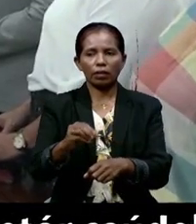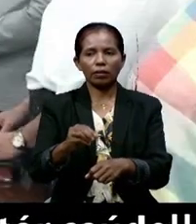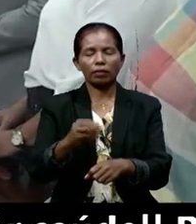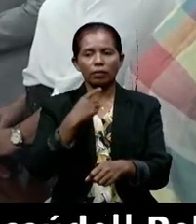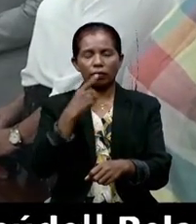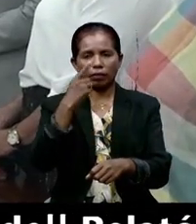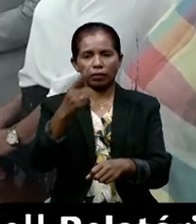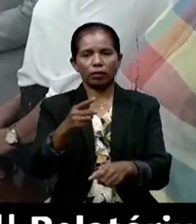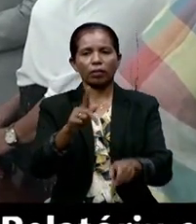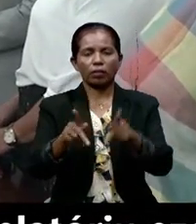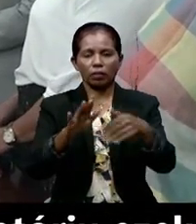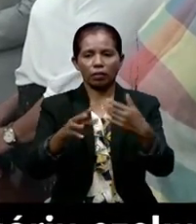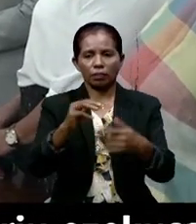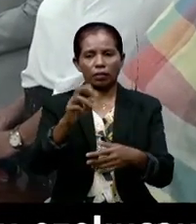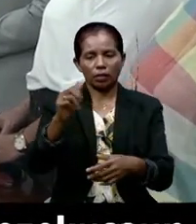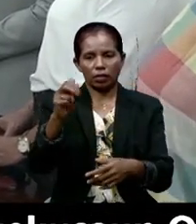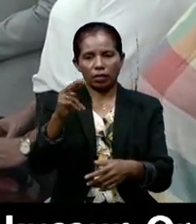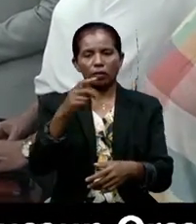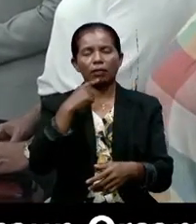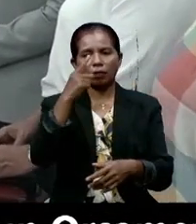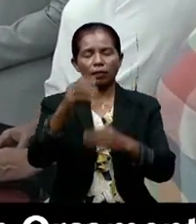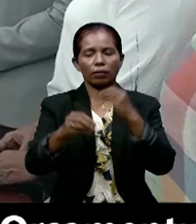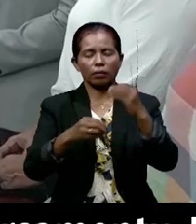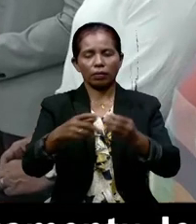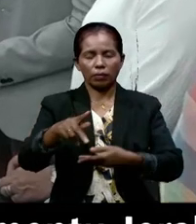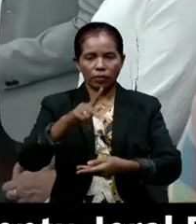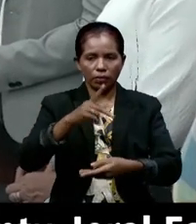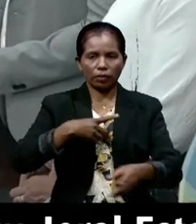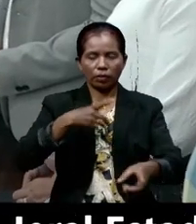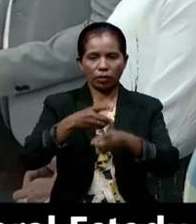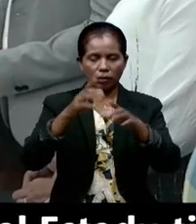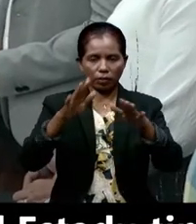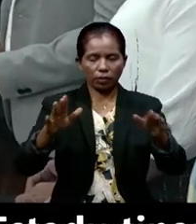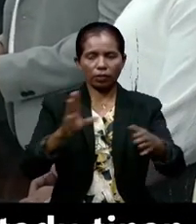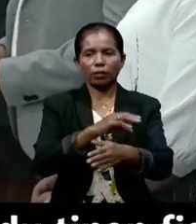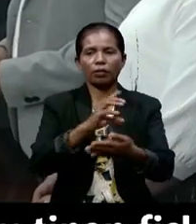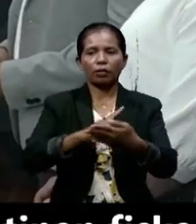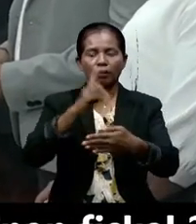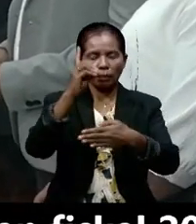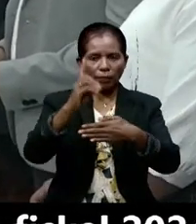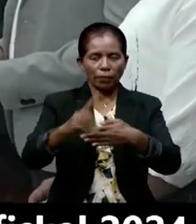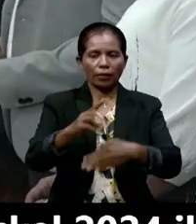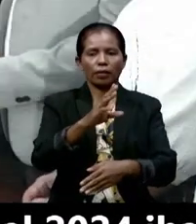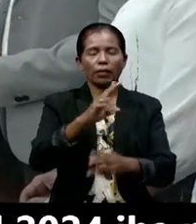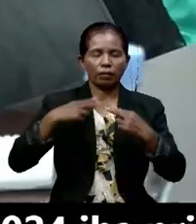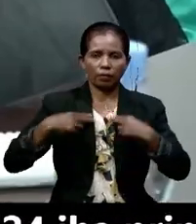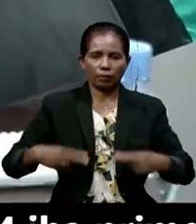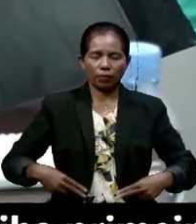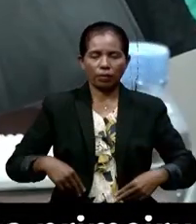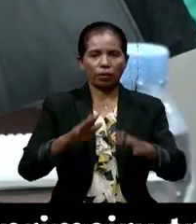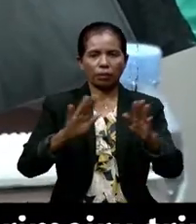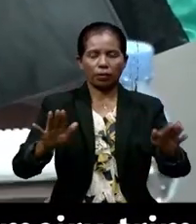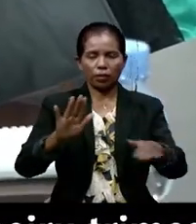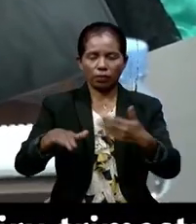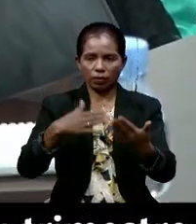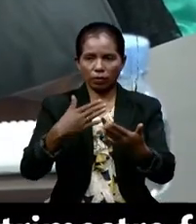habitação comunitária, Mariano Assanami Sabino, com a proteção direto da Baric no desenvolvimento humano, da Baric Sira e Timor-Leste. Acordo